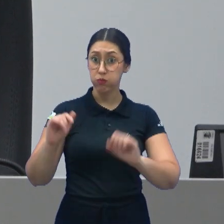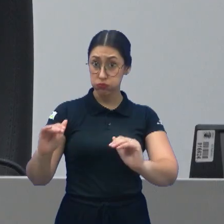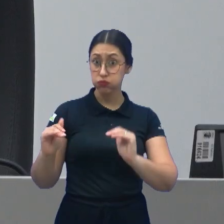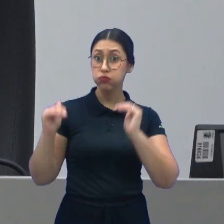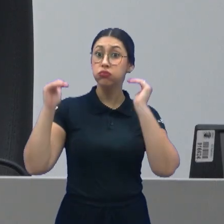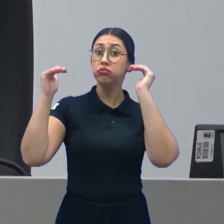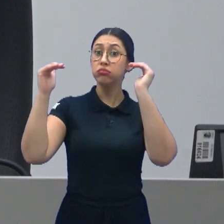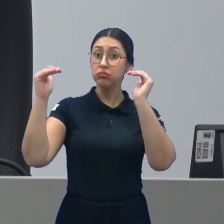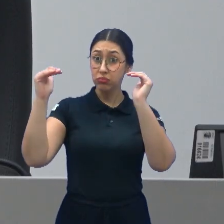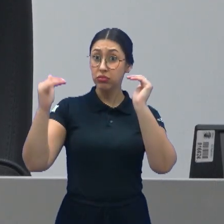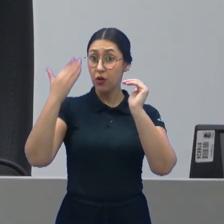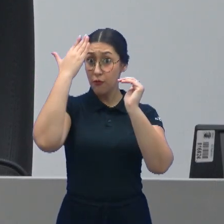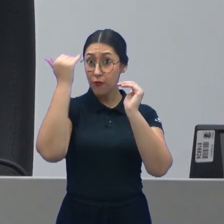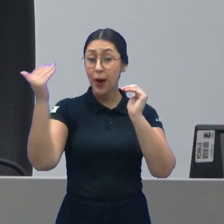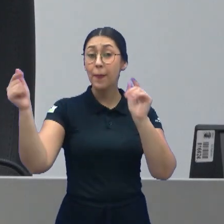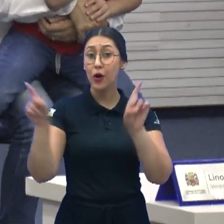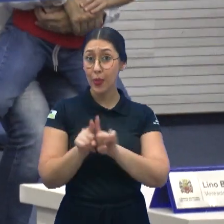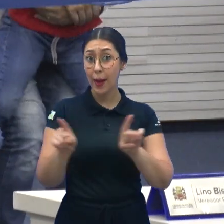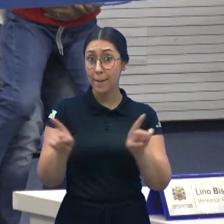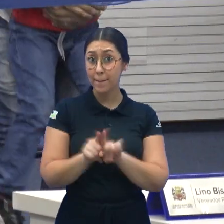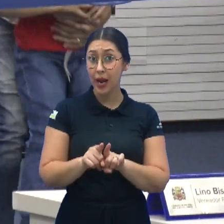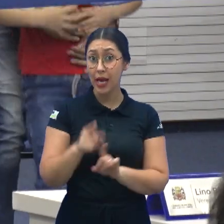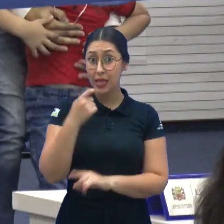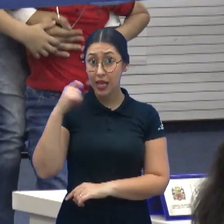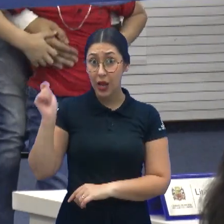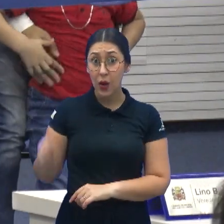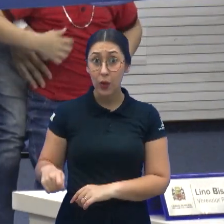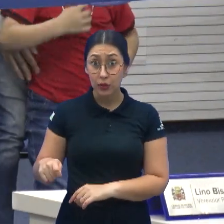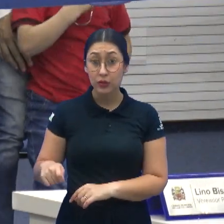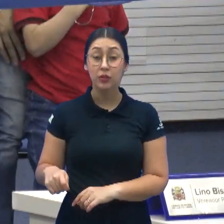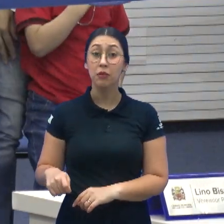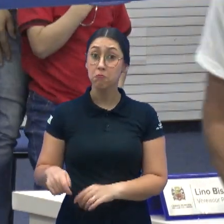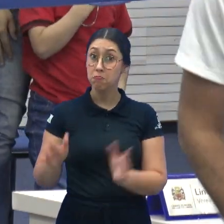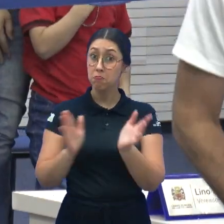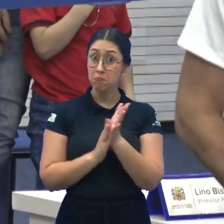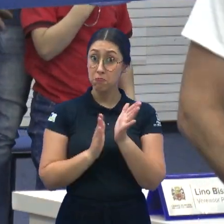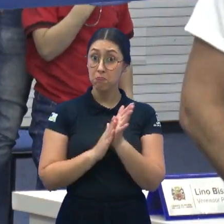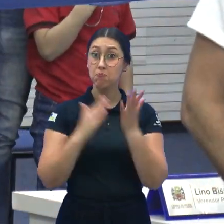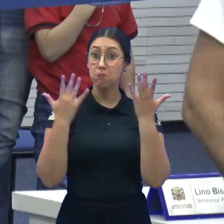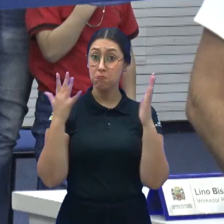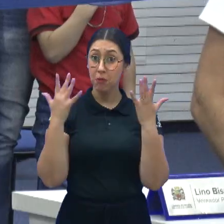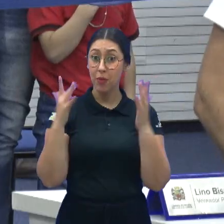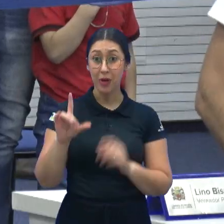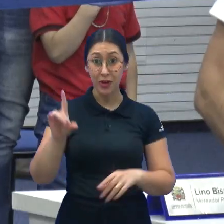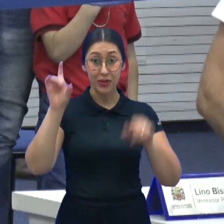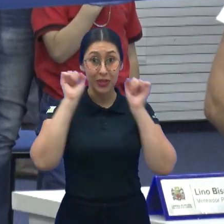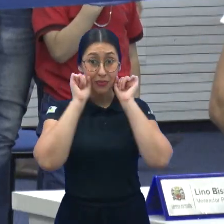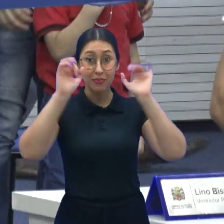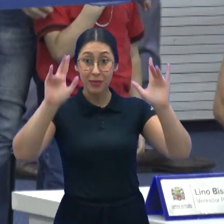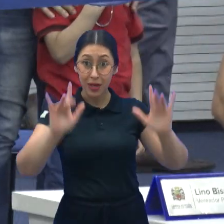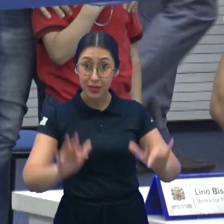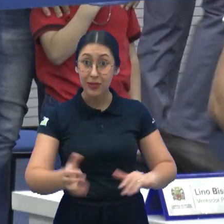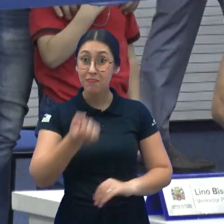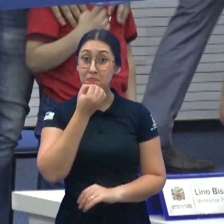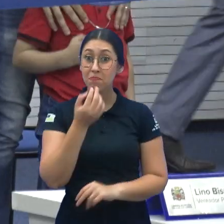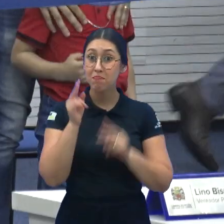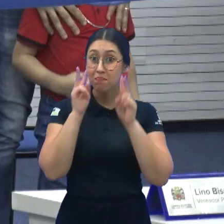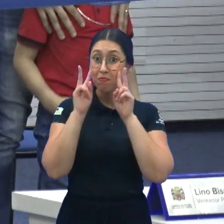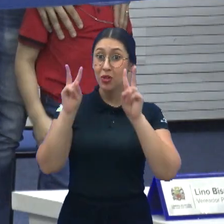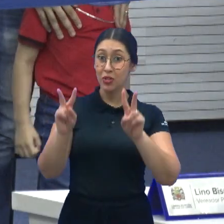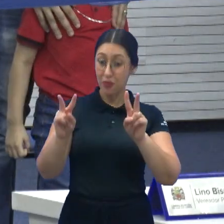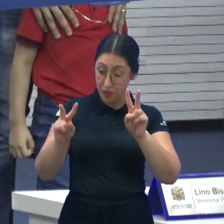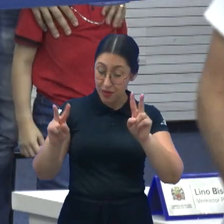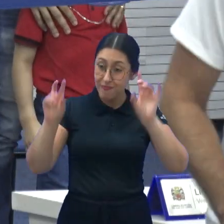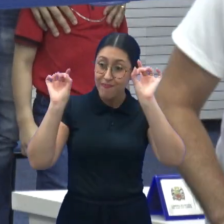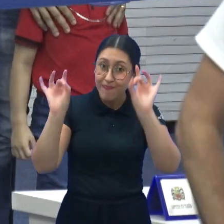Rússia. Então, parabéns, Maia. No futuro, Deus abençoe. Nós vamos ver você brilhando